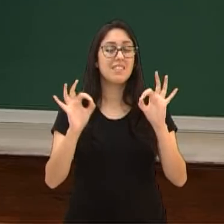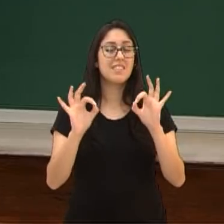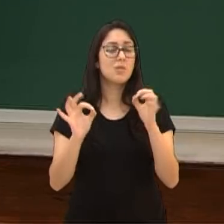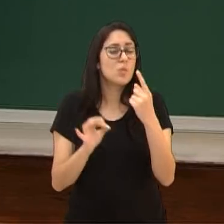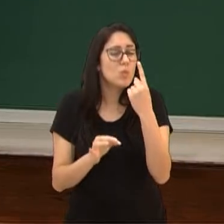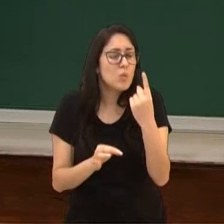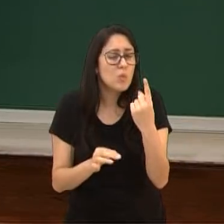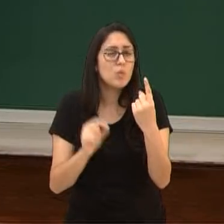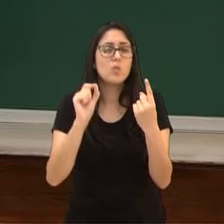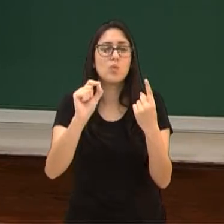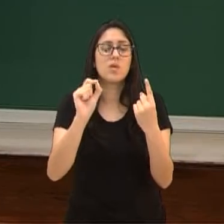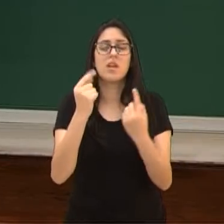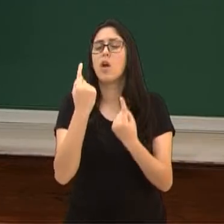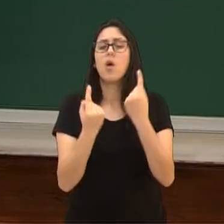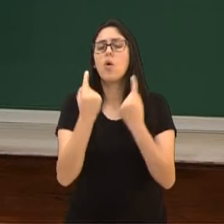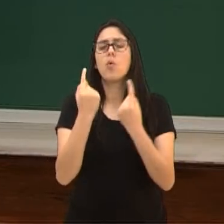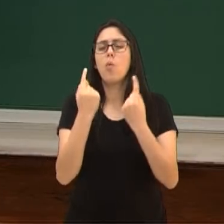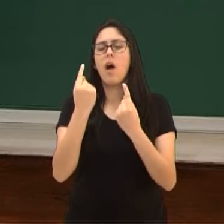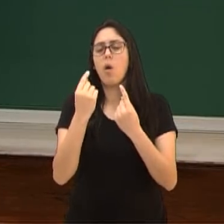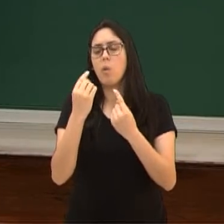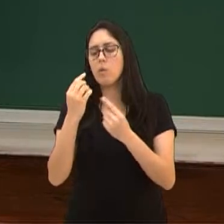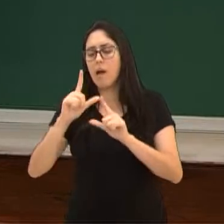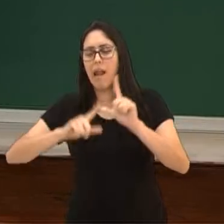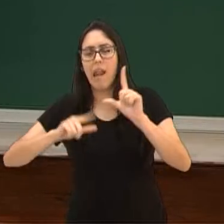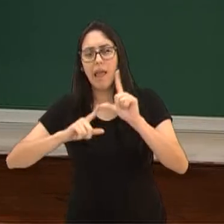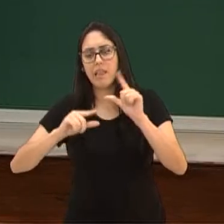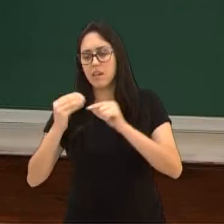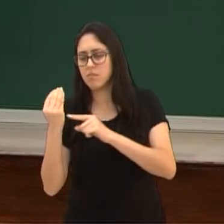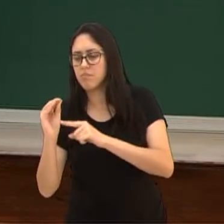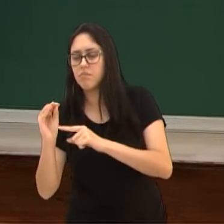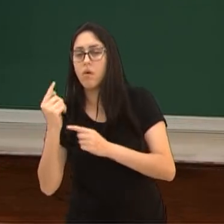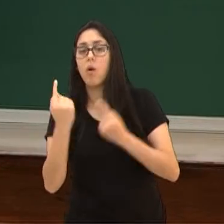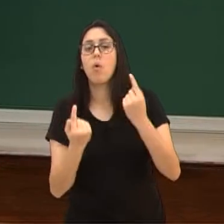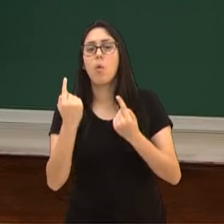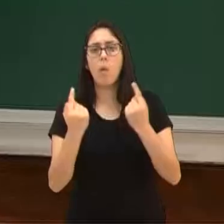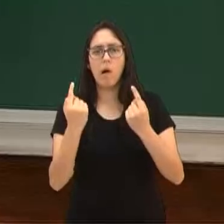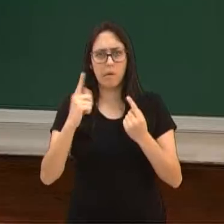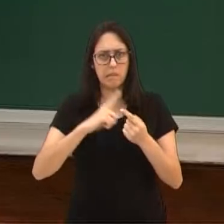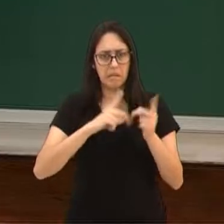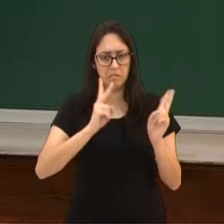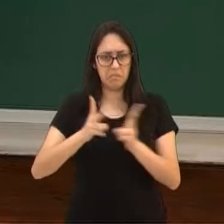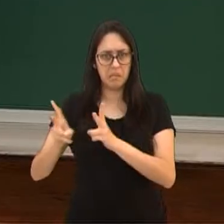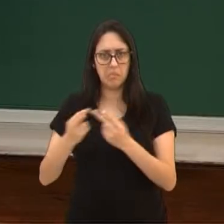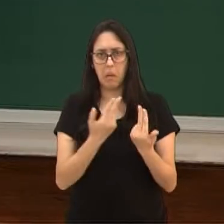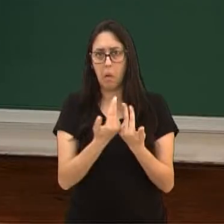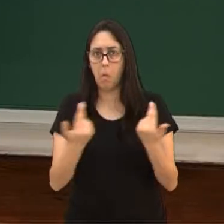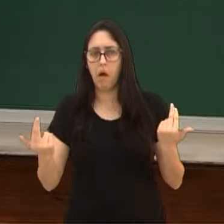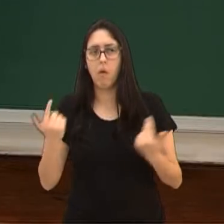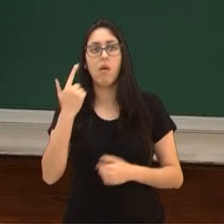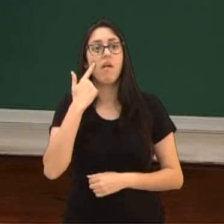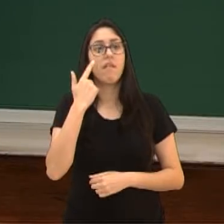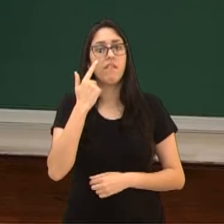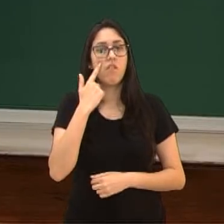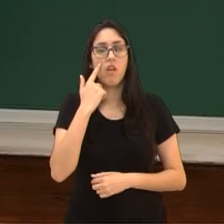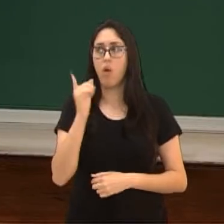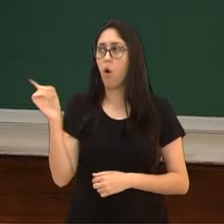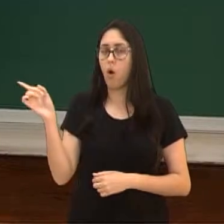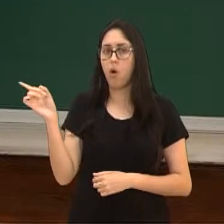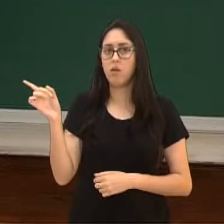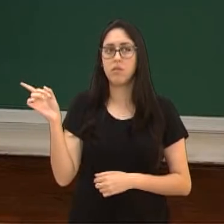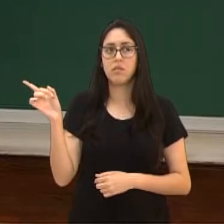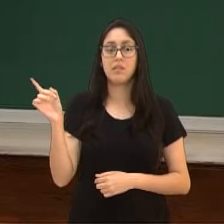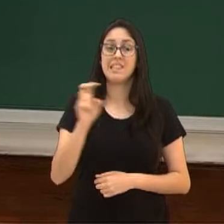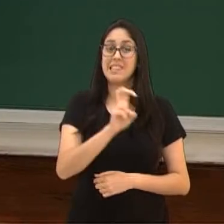a unidade. Todas as informações numéricas ali estão na mesma unidade? Olha ali, o comprimento,